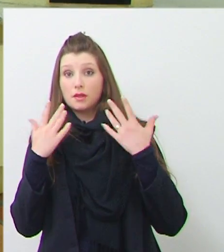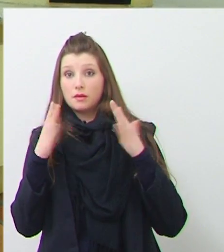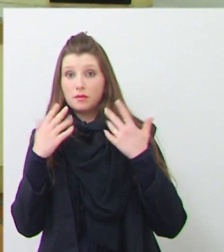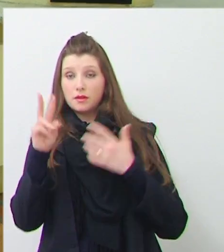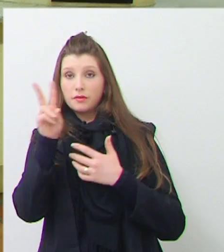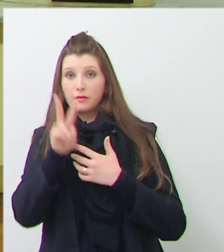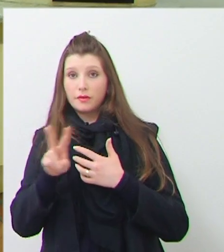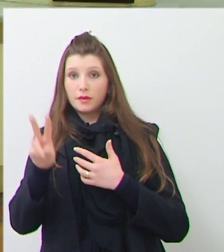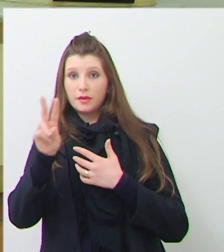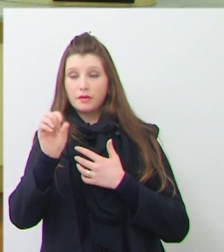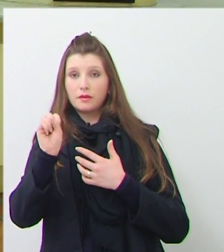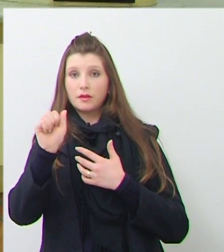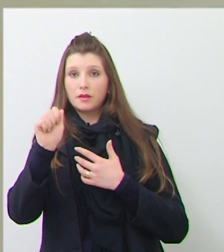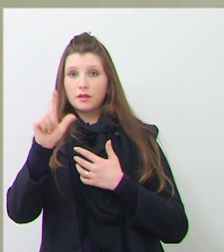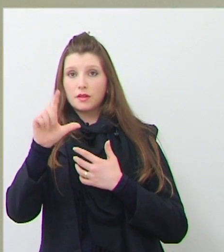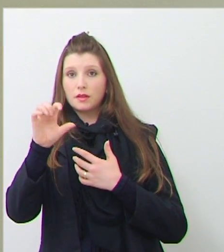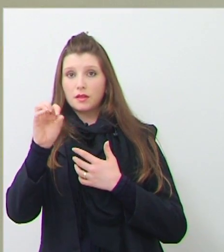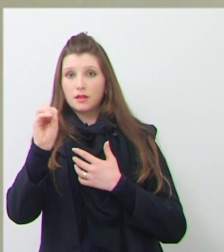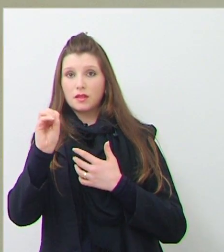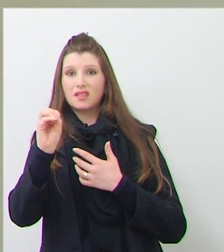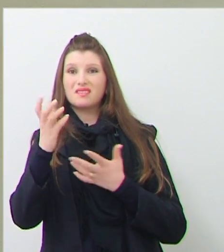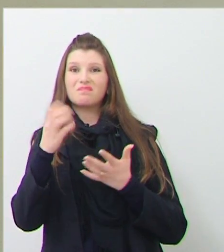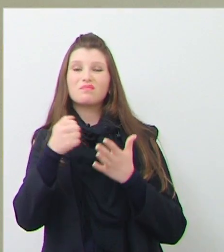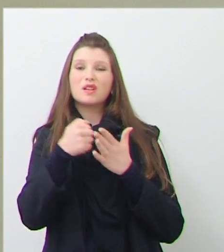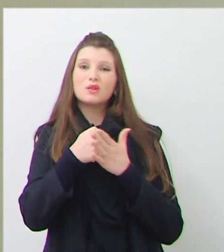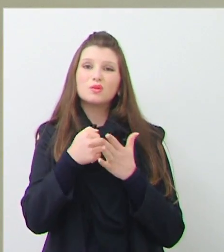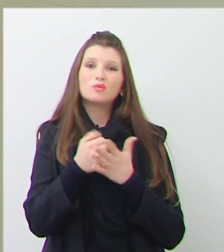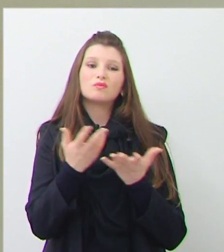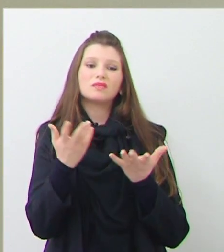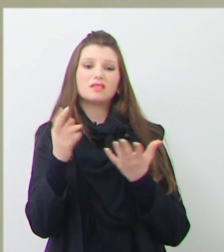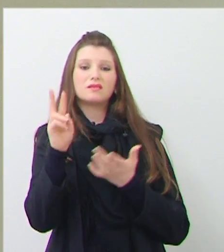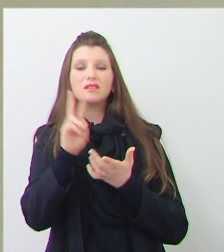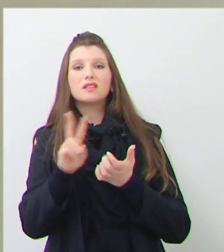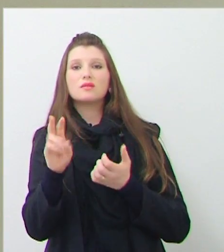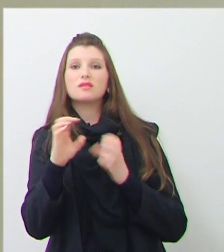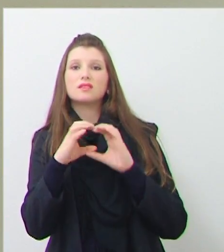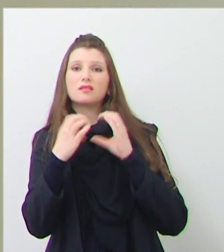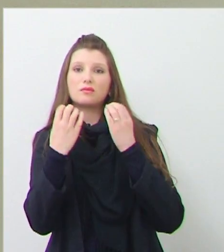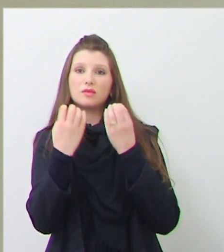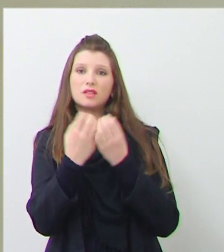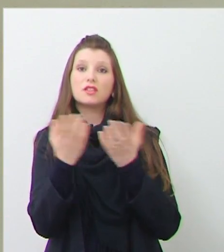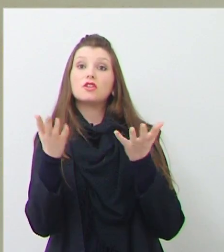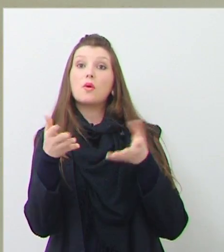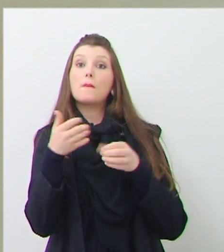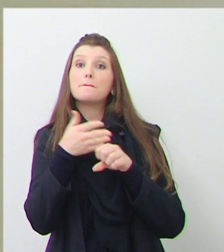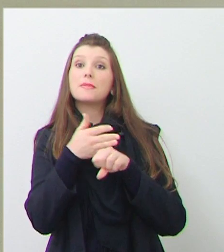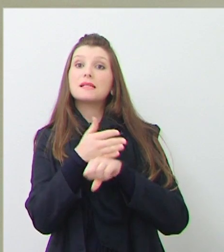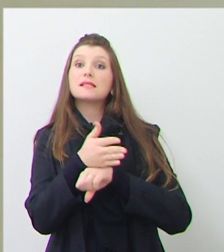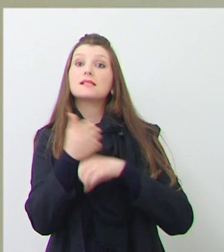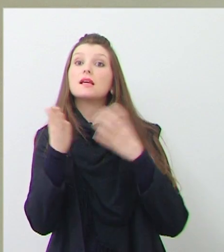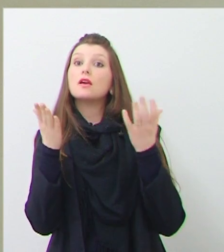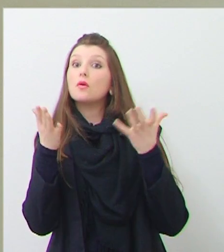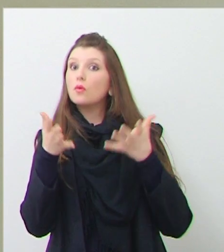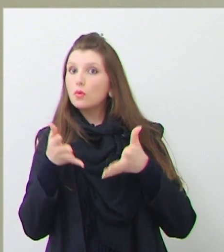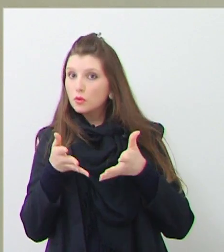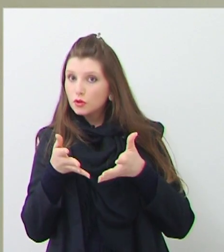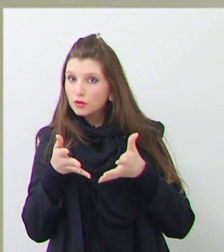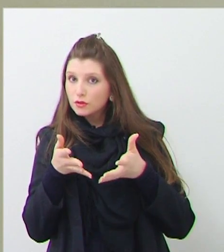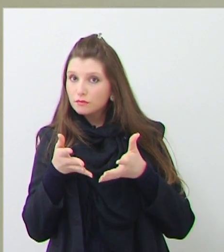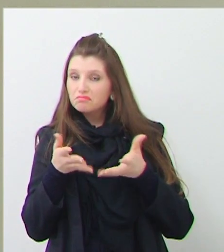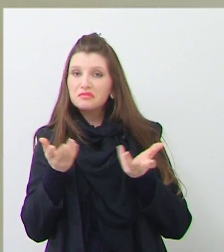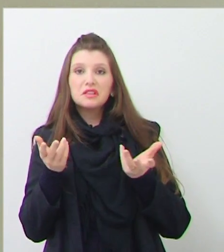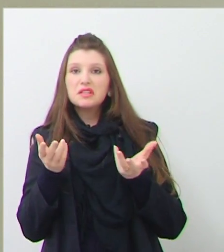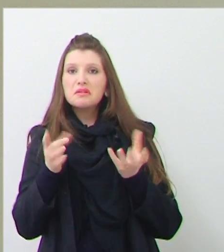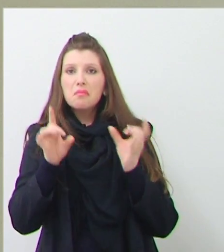Salésio. A gente sabe que é uma luta dos vereadores lá daquela comunidade. E por coincidência, vereador, passei lá hoje, tá? E o estado é total